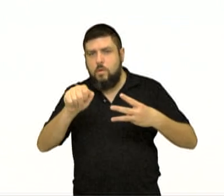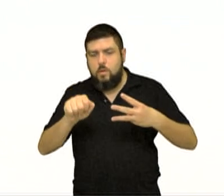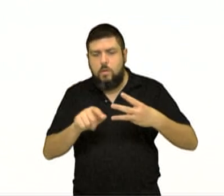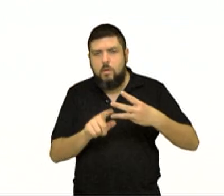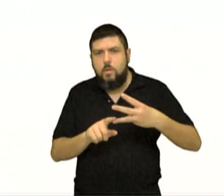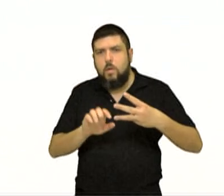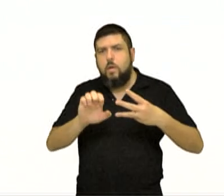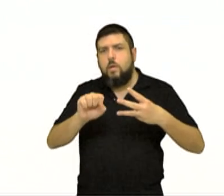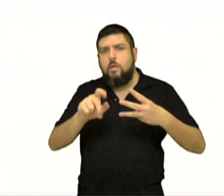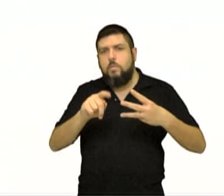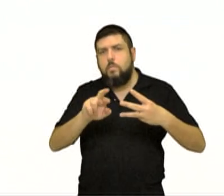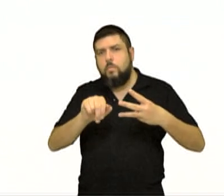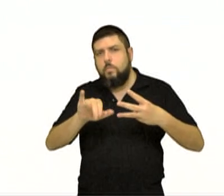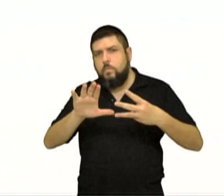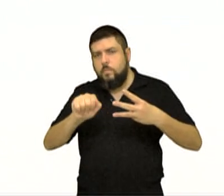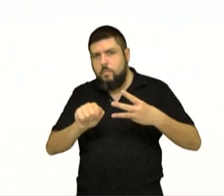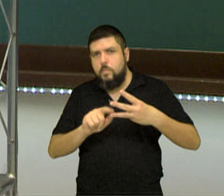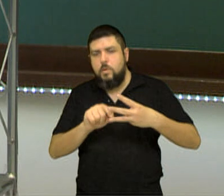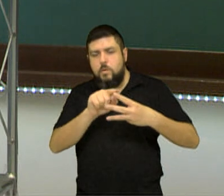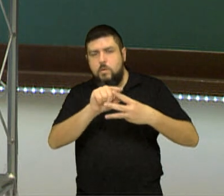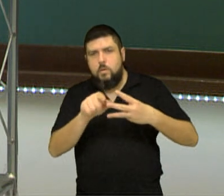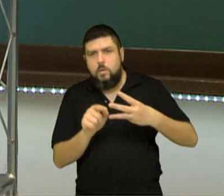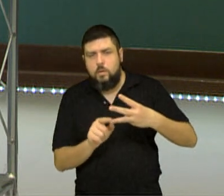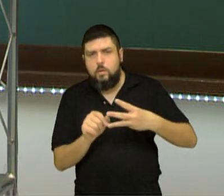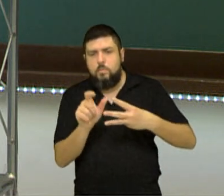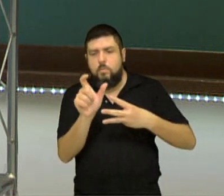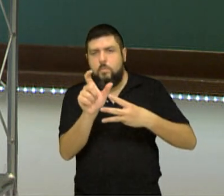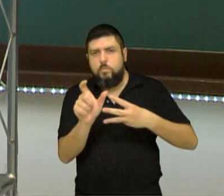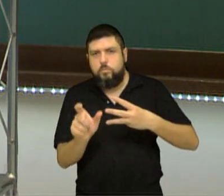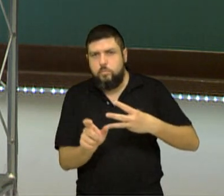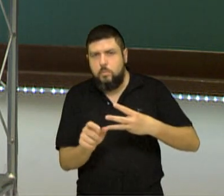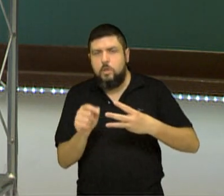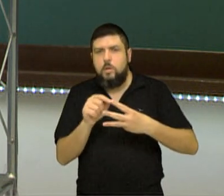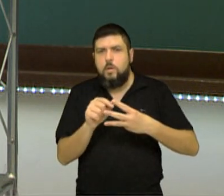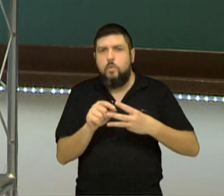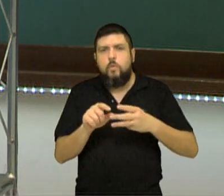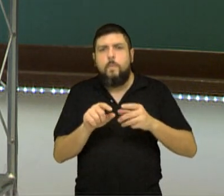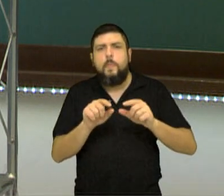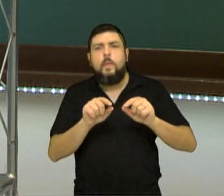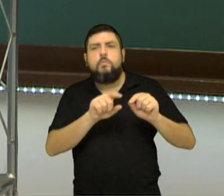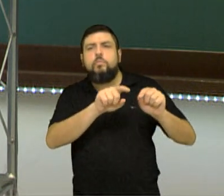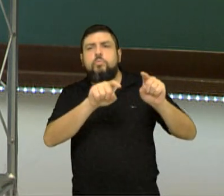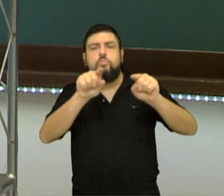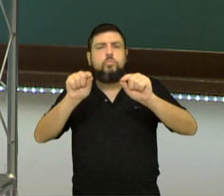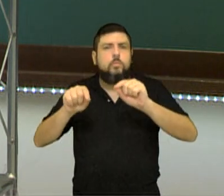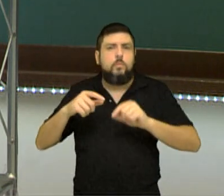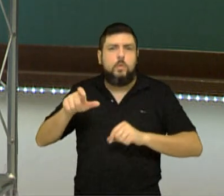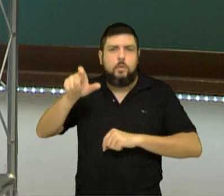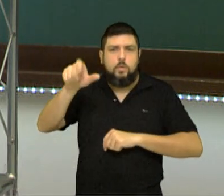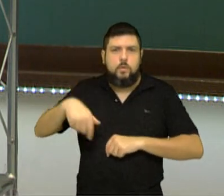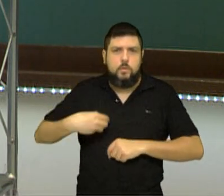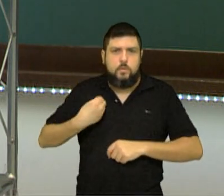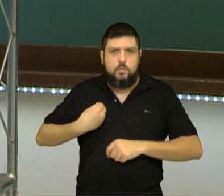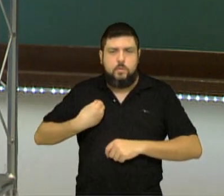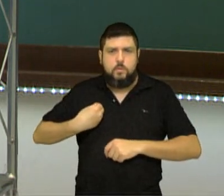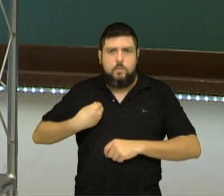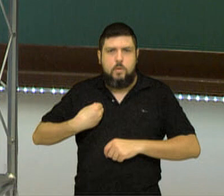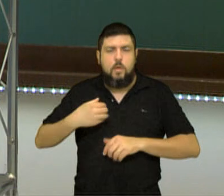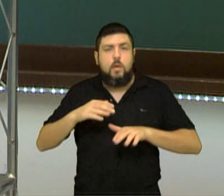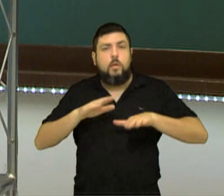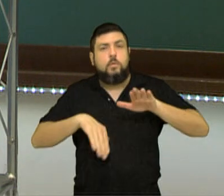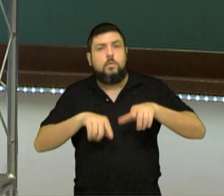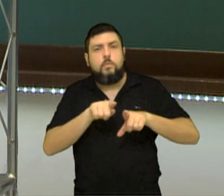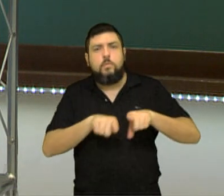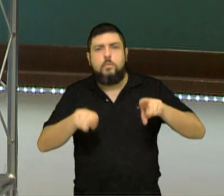meiose espórica, ocorrendo em diferentes espécies de seres vivos ali, as quais irão constituir diferentes ciclos de vidas,